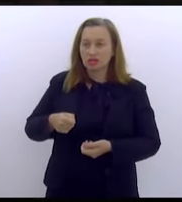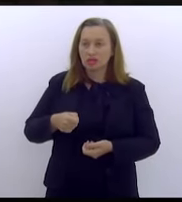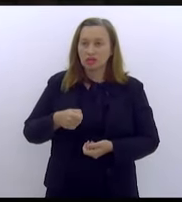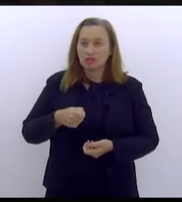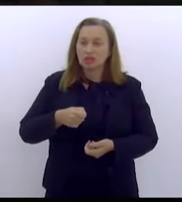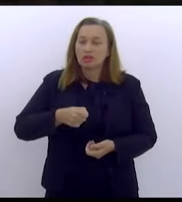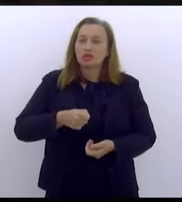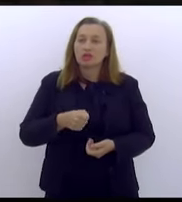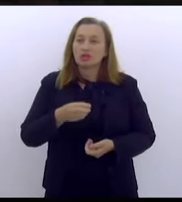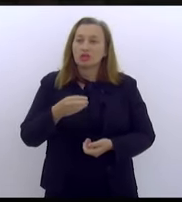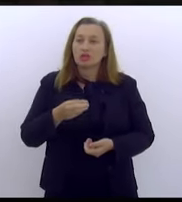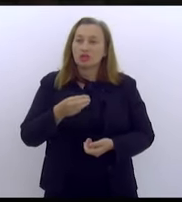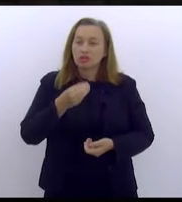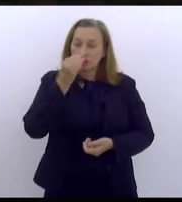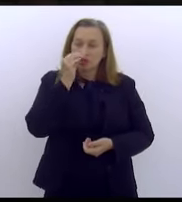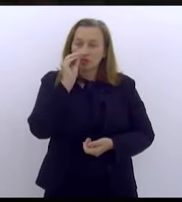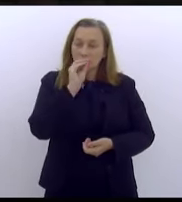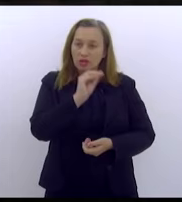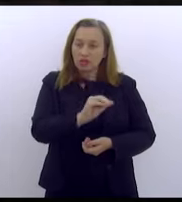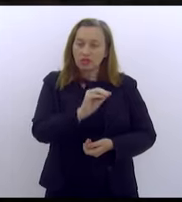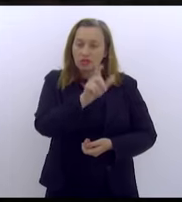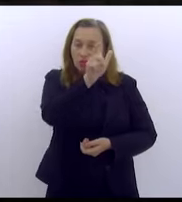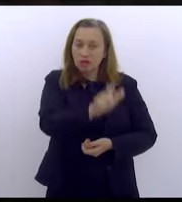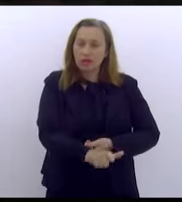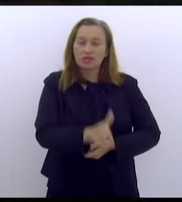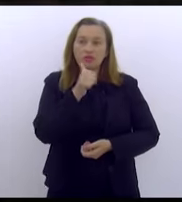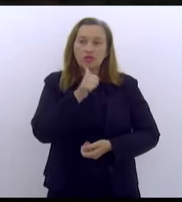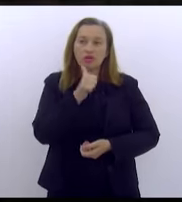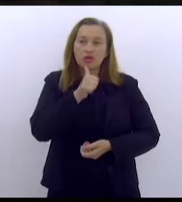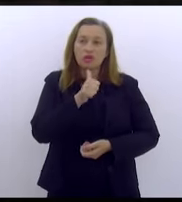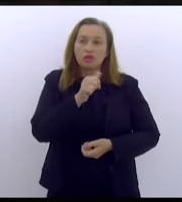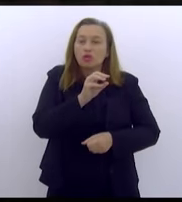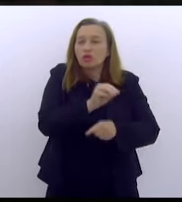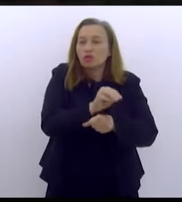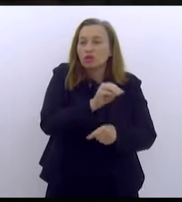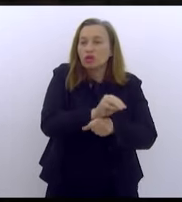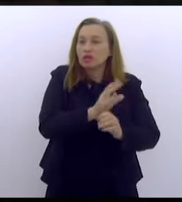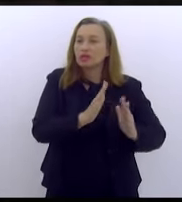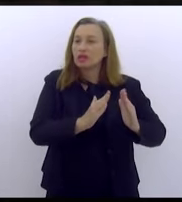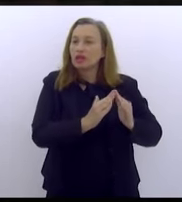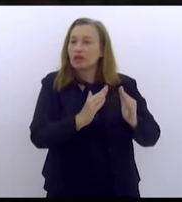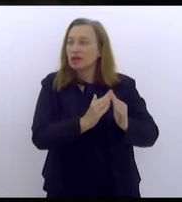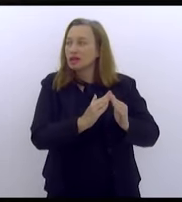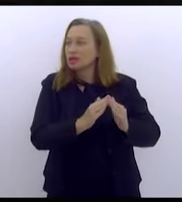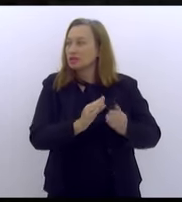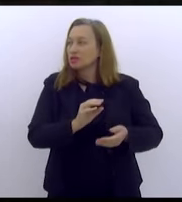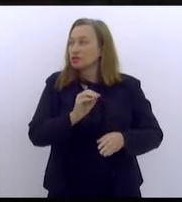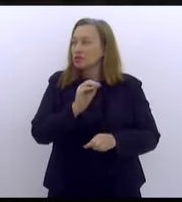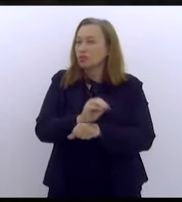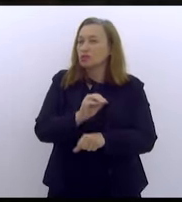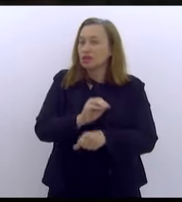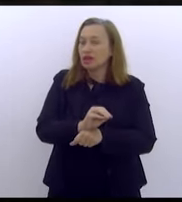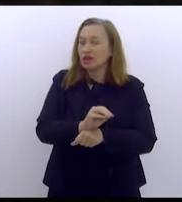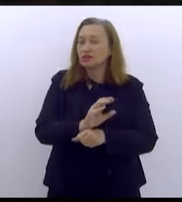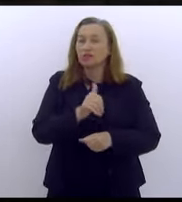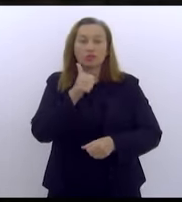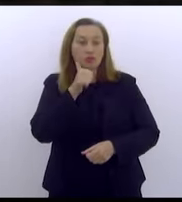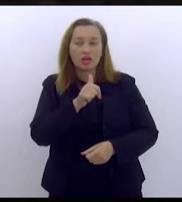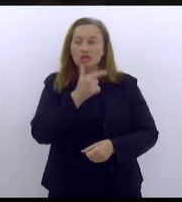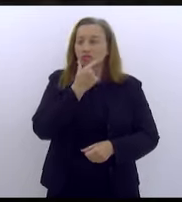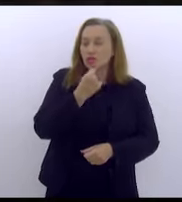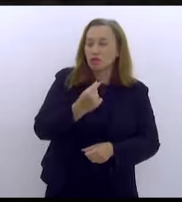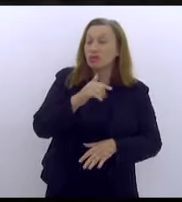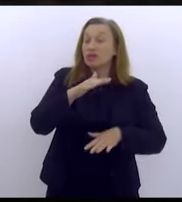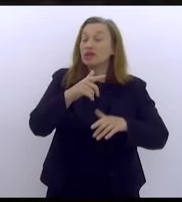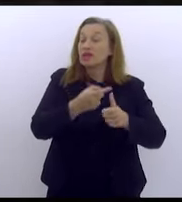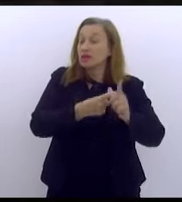a essa mulher os cuidados da casa, os cuidados daqueles e daquelas que, muitas vezes,